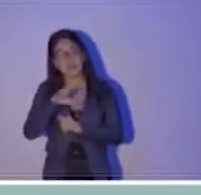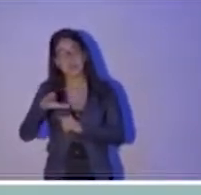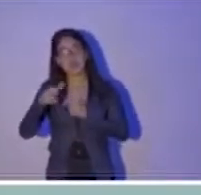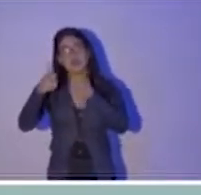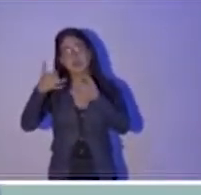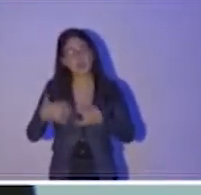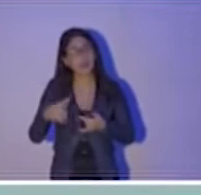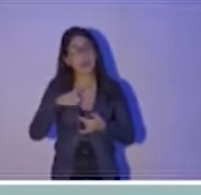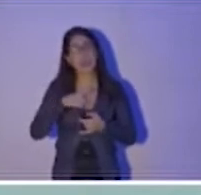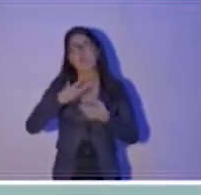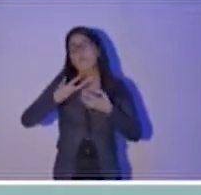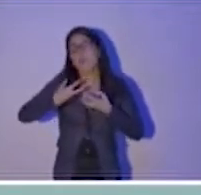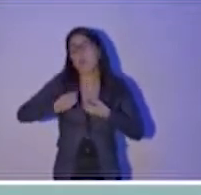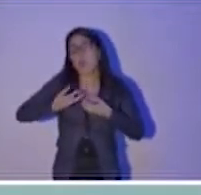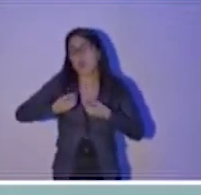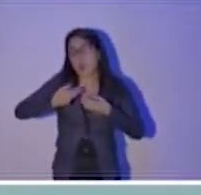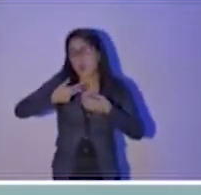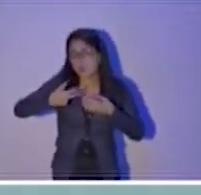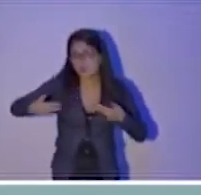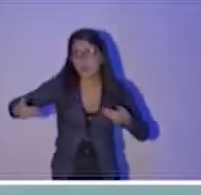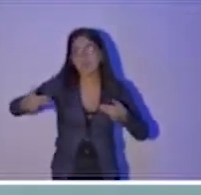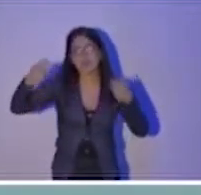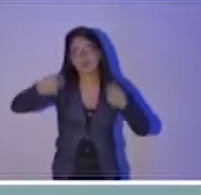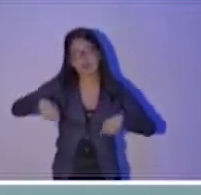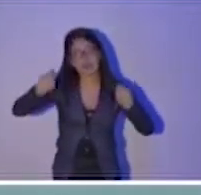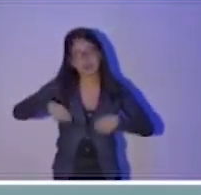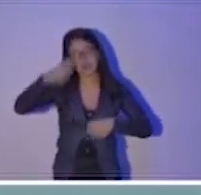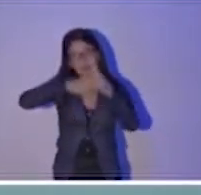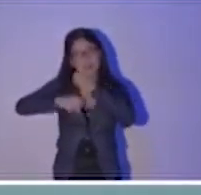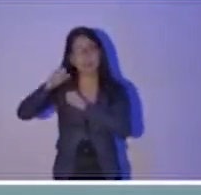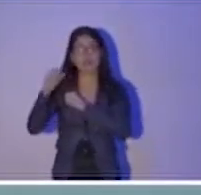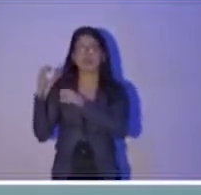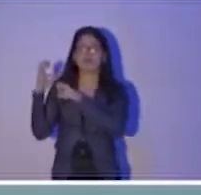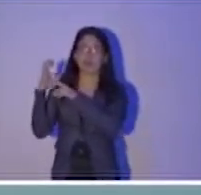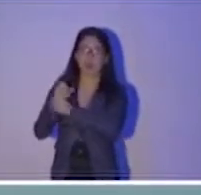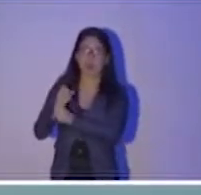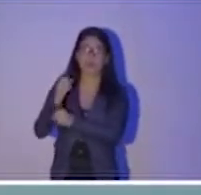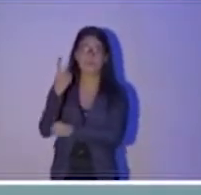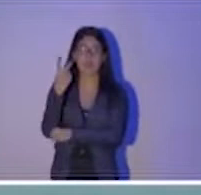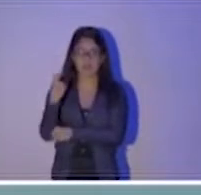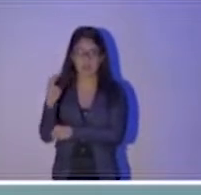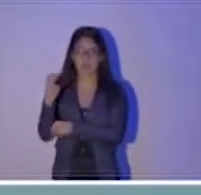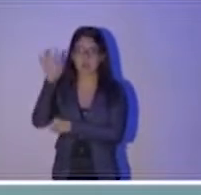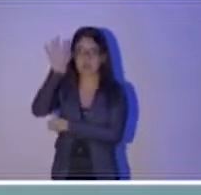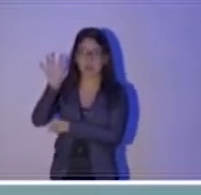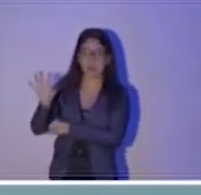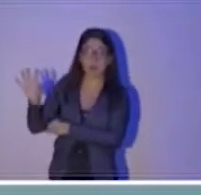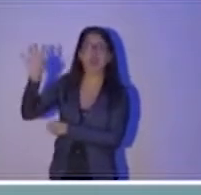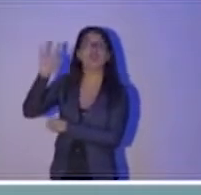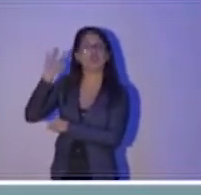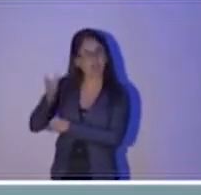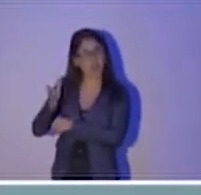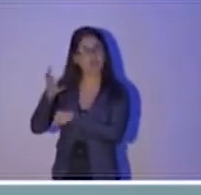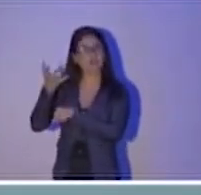escola. São 25 unidades federativas que fizeram os alinhamentos curriculares já. Isso é